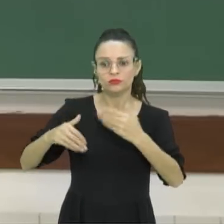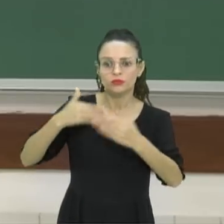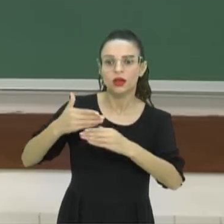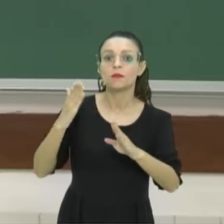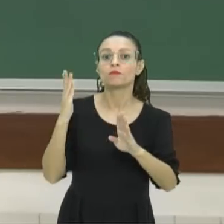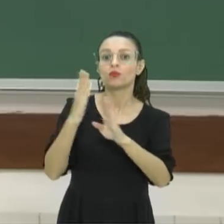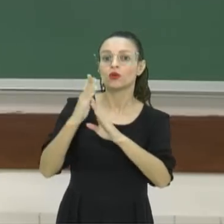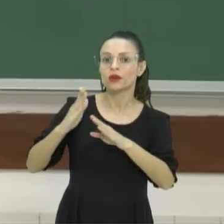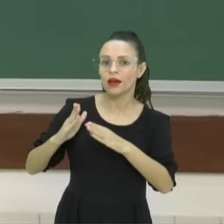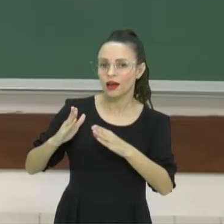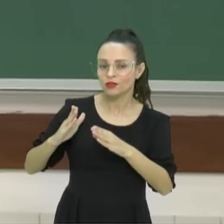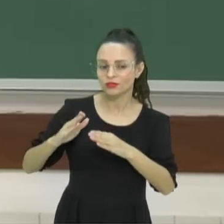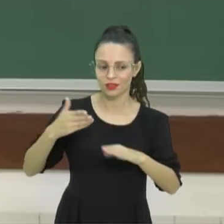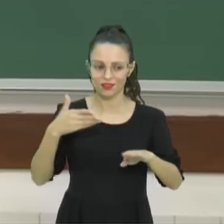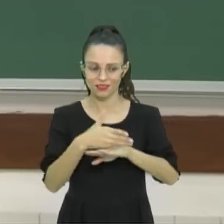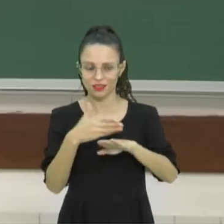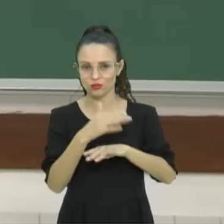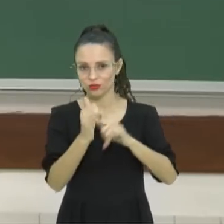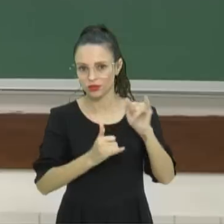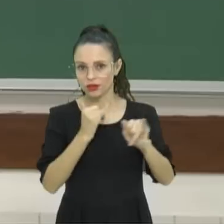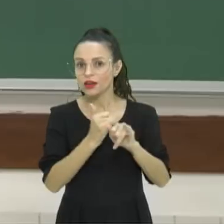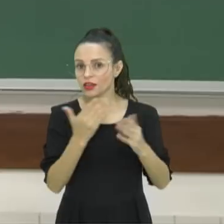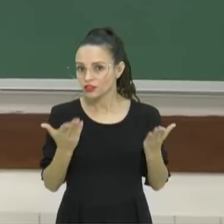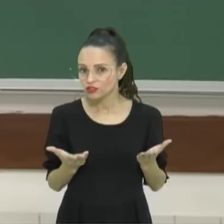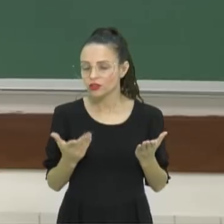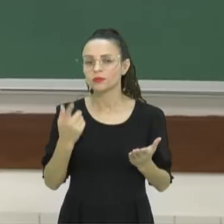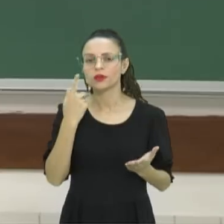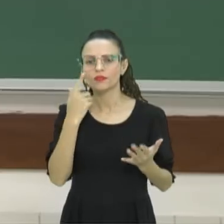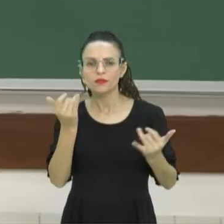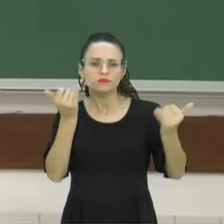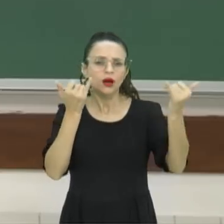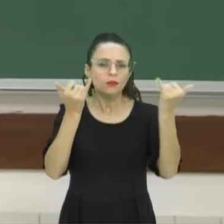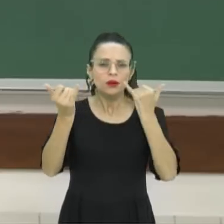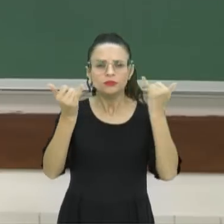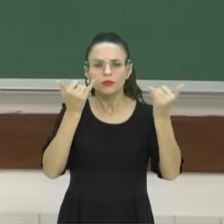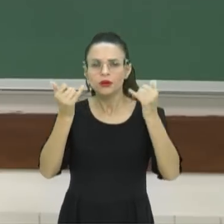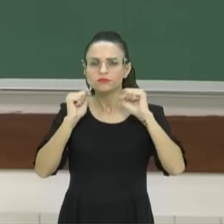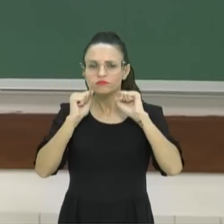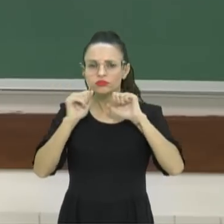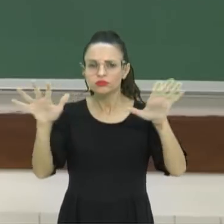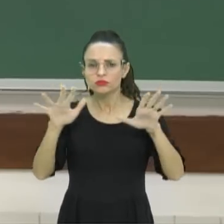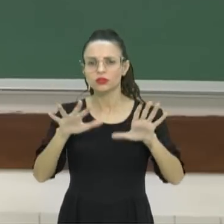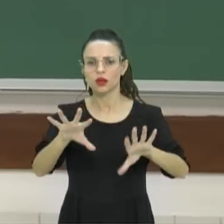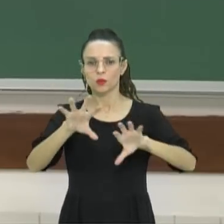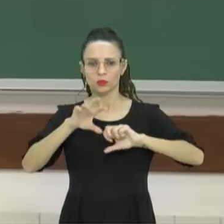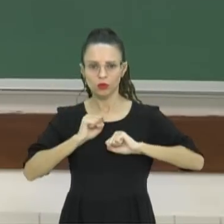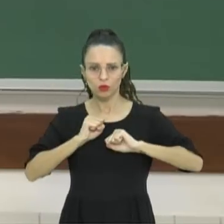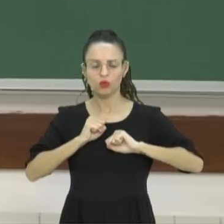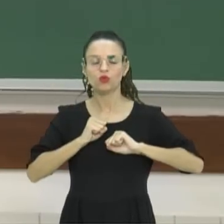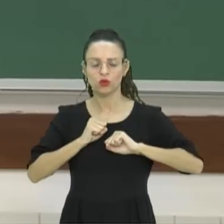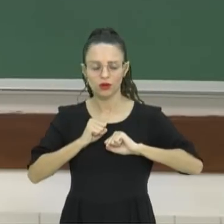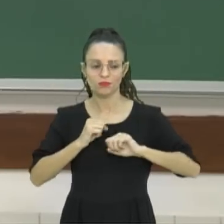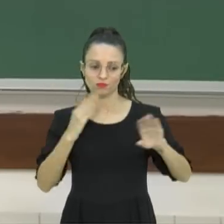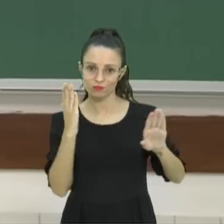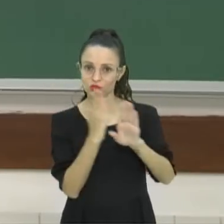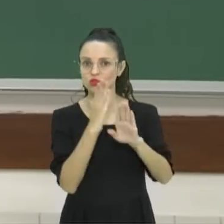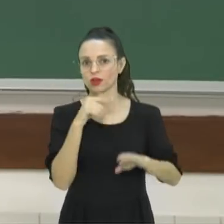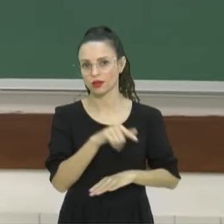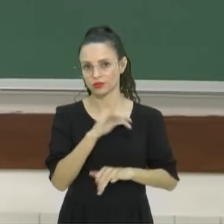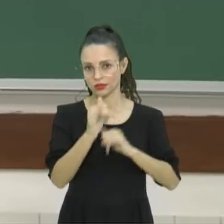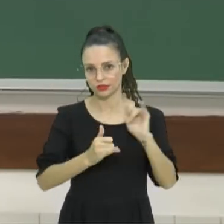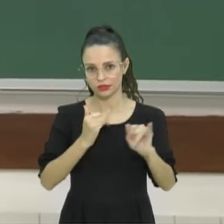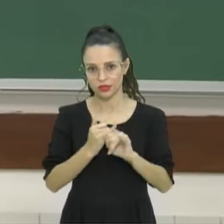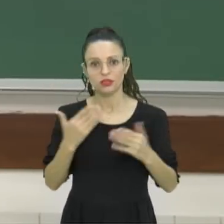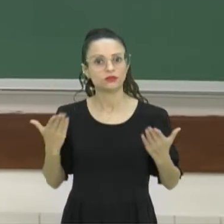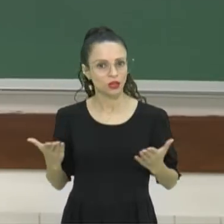acesso à internet, visto a quantidade de informações que podemos adquirir ao ter acesso à internet.